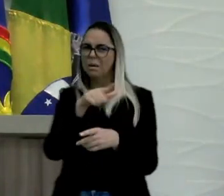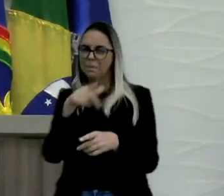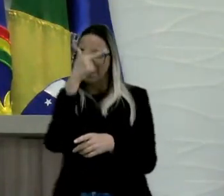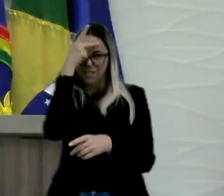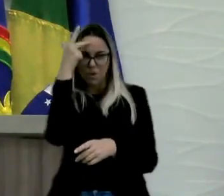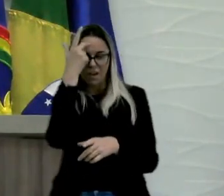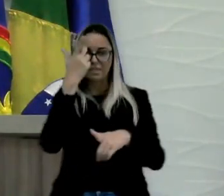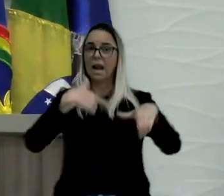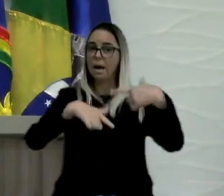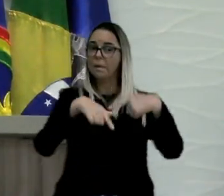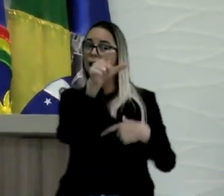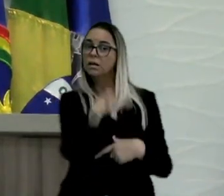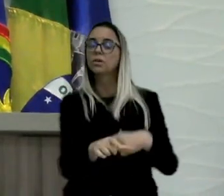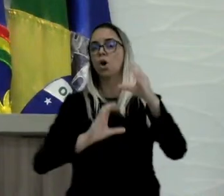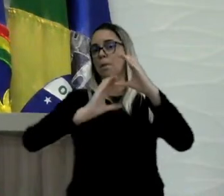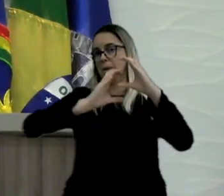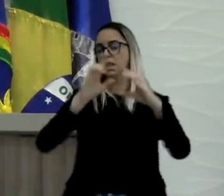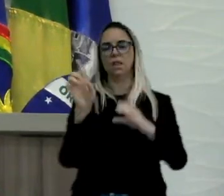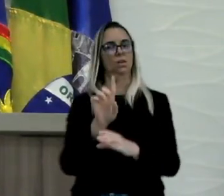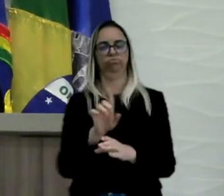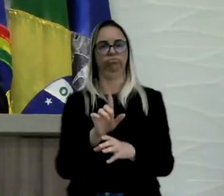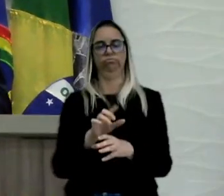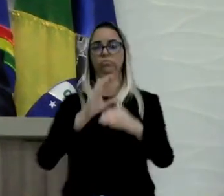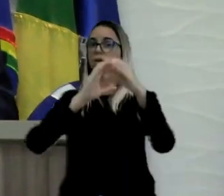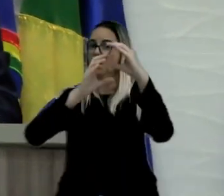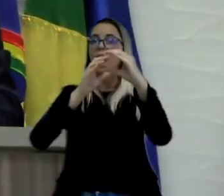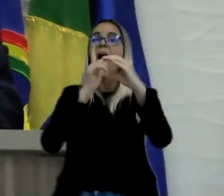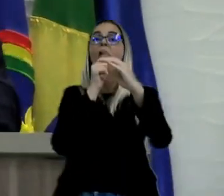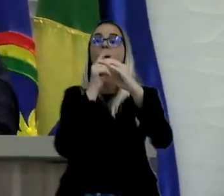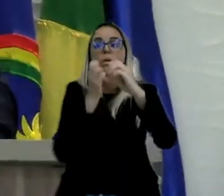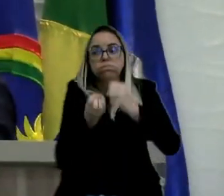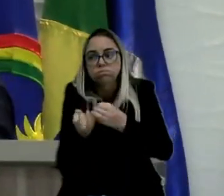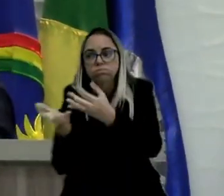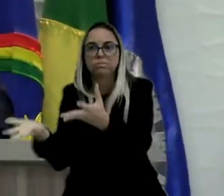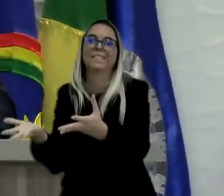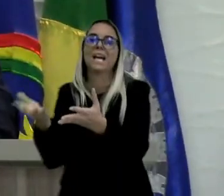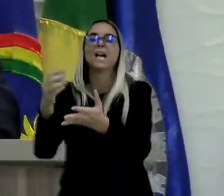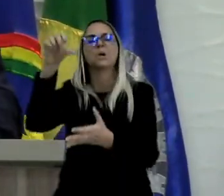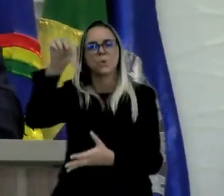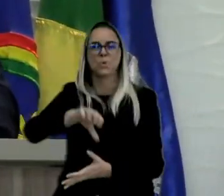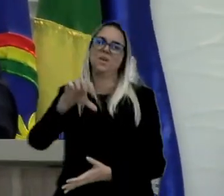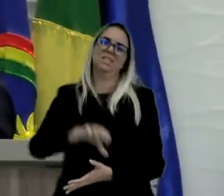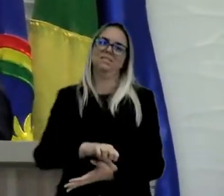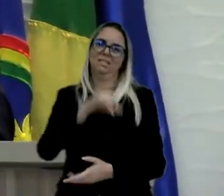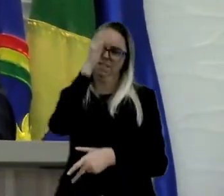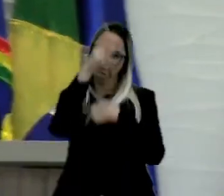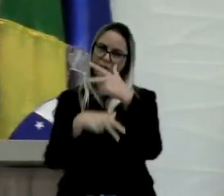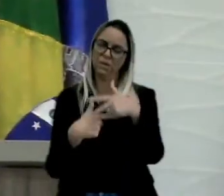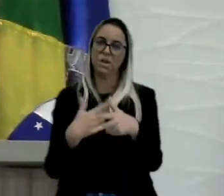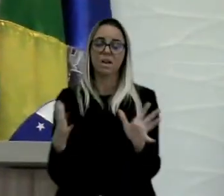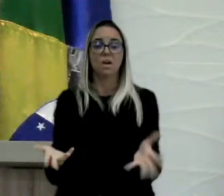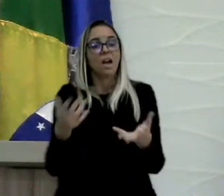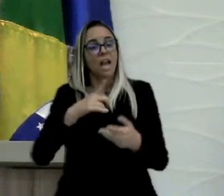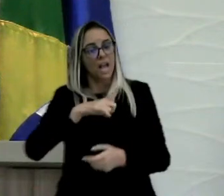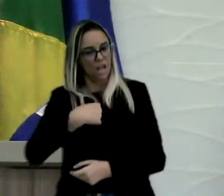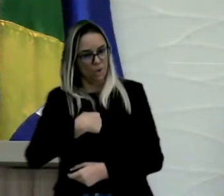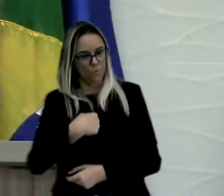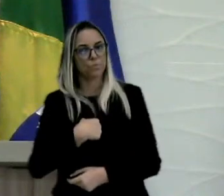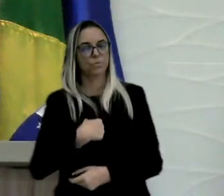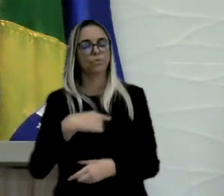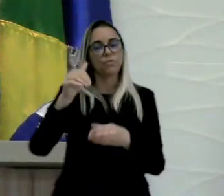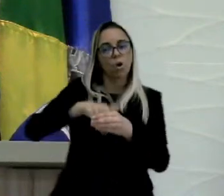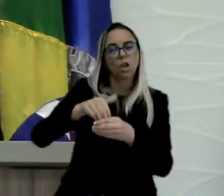contra a péssima o péssimo abastecimento d'água que tem aqui em São Beto então eu posso dizer eu tô